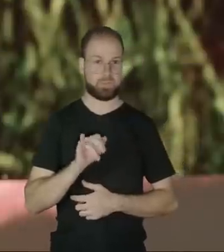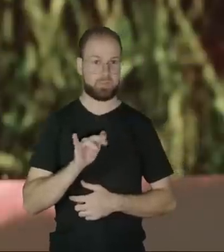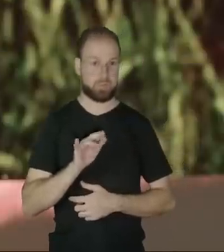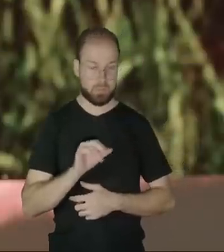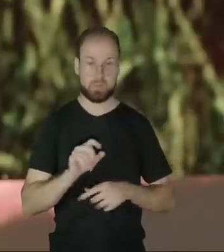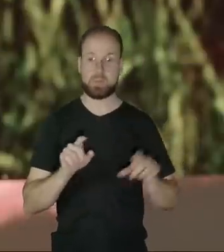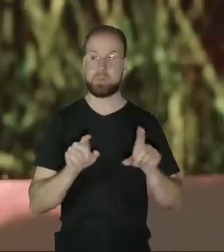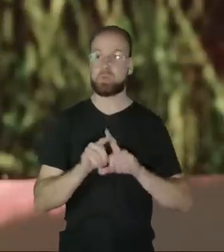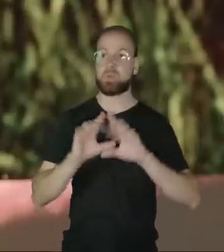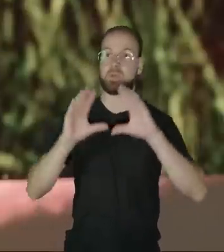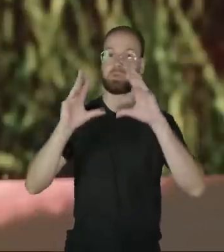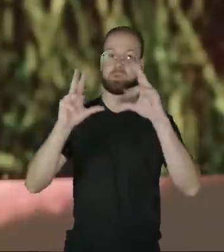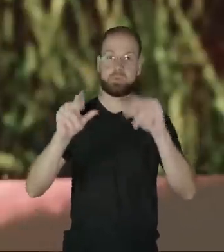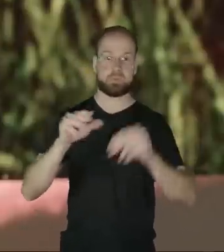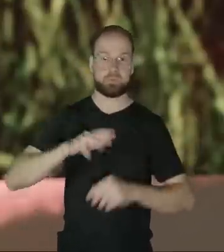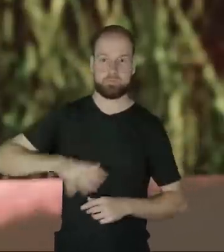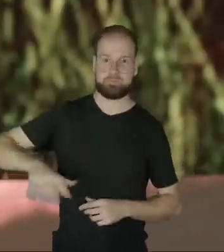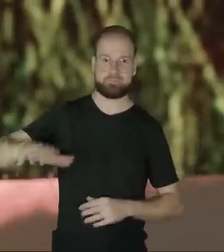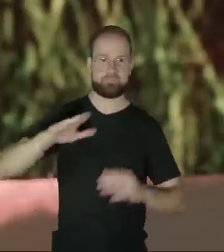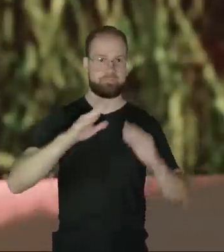também da paróquia da Assunção.